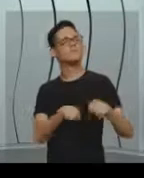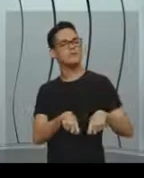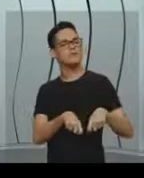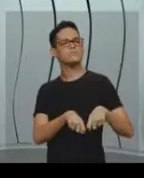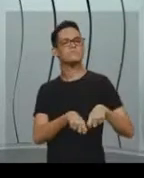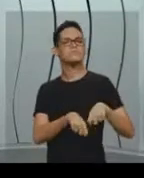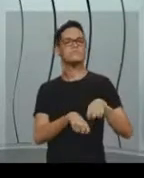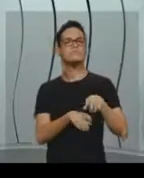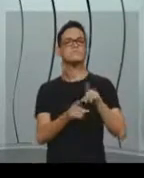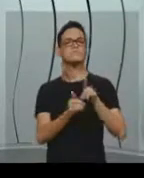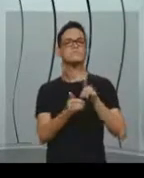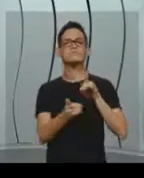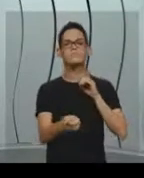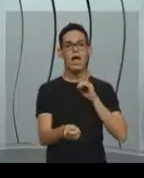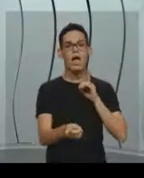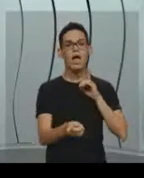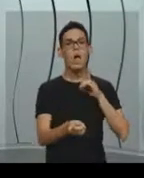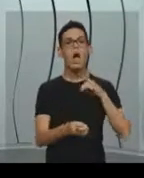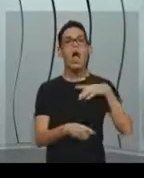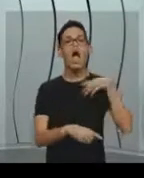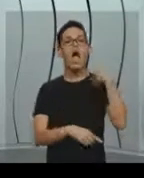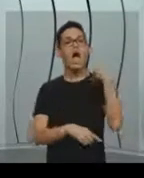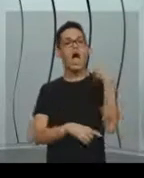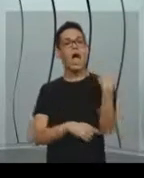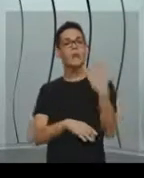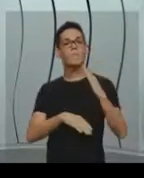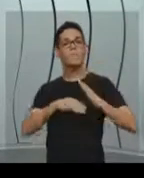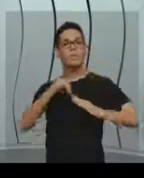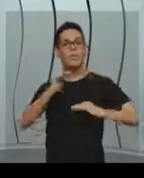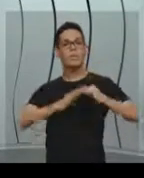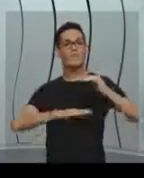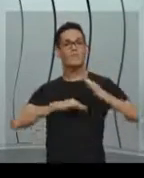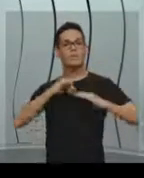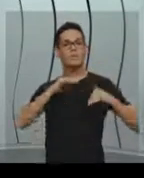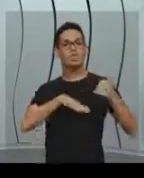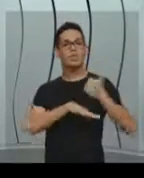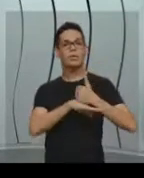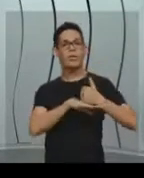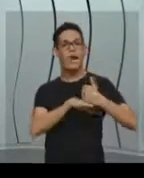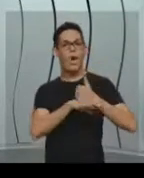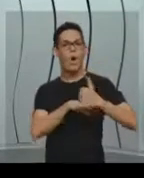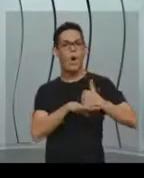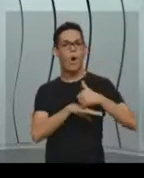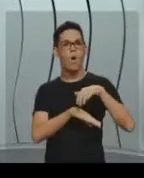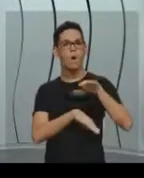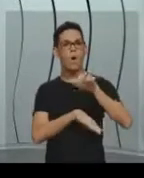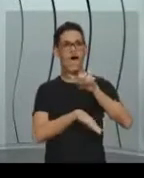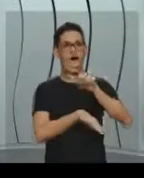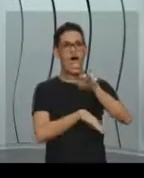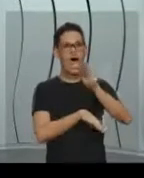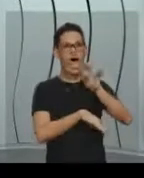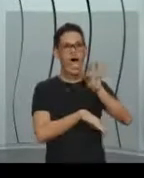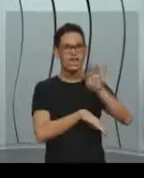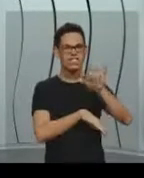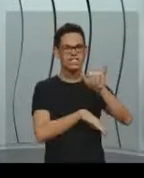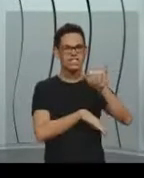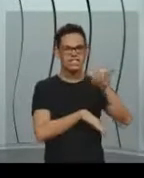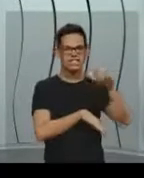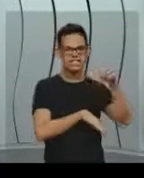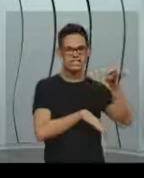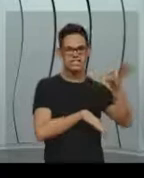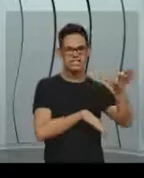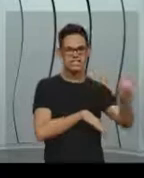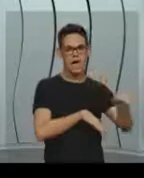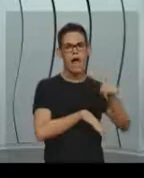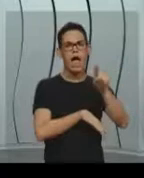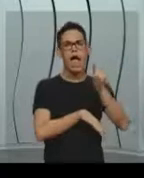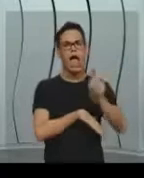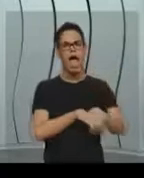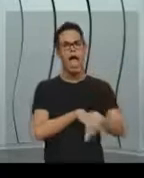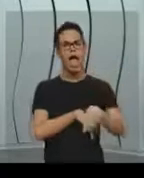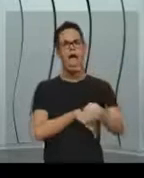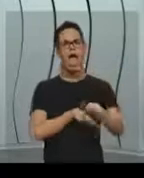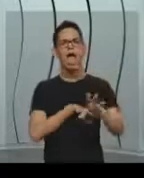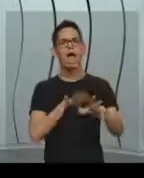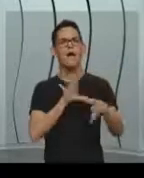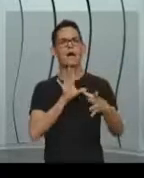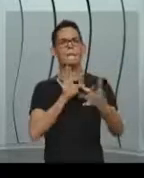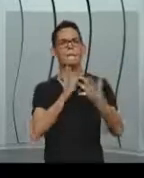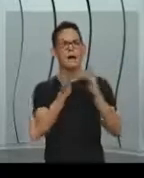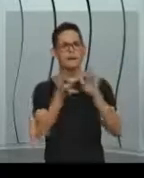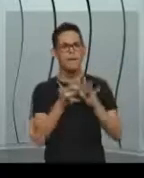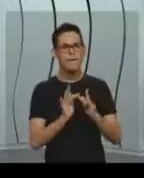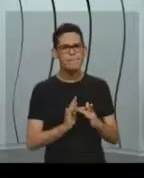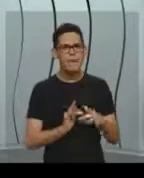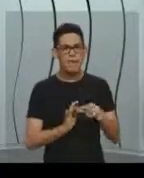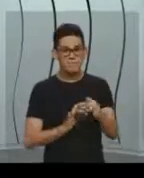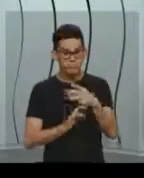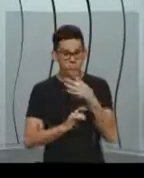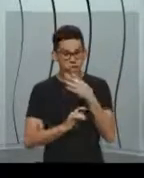digital, artistas que trabalham com arte interativa, não sei se vocês já viram, que são artes que vocês